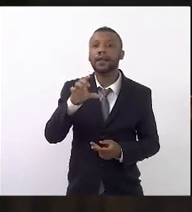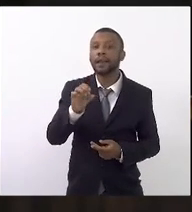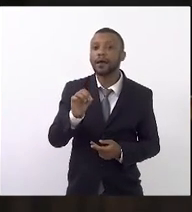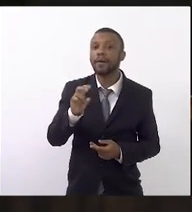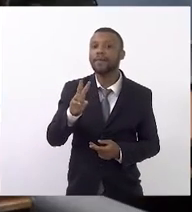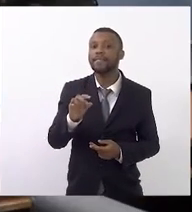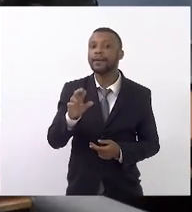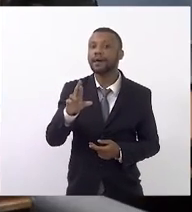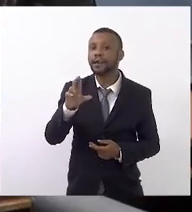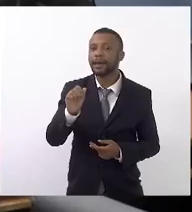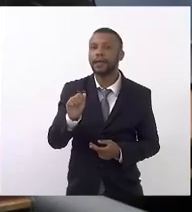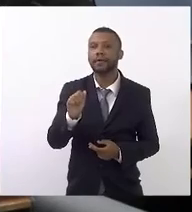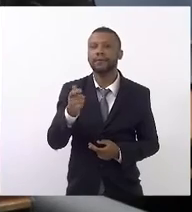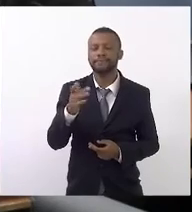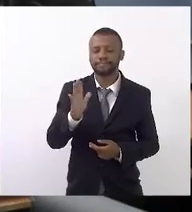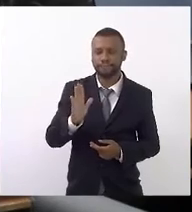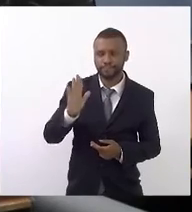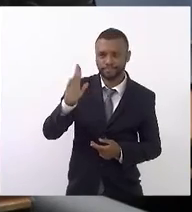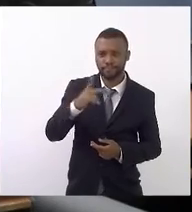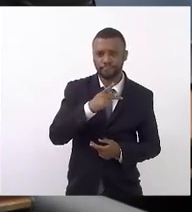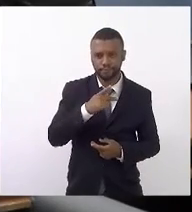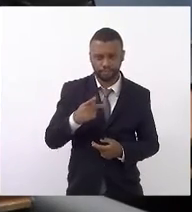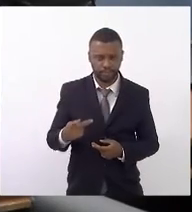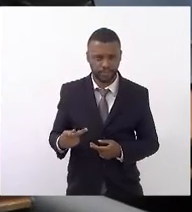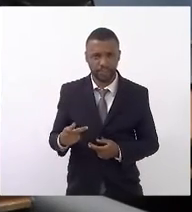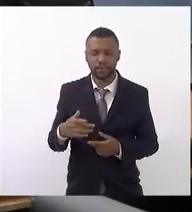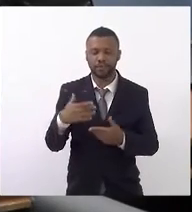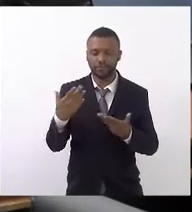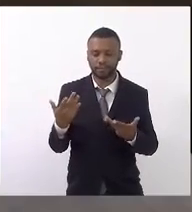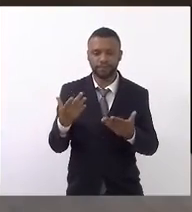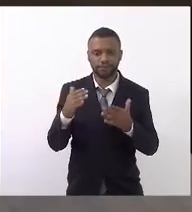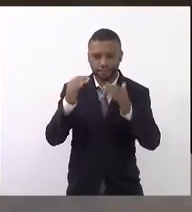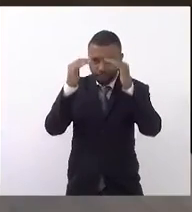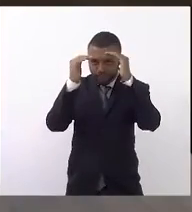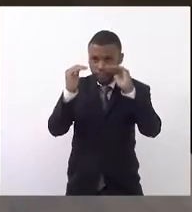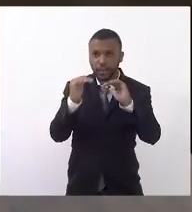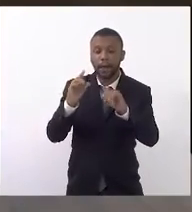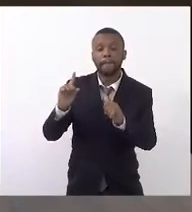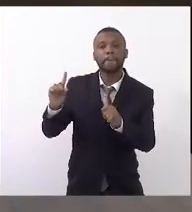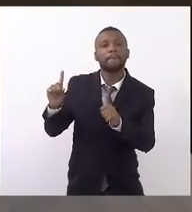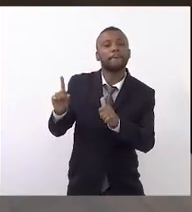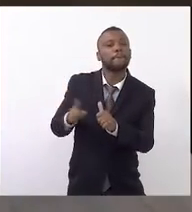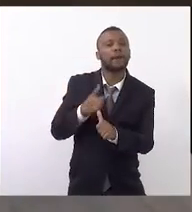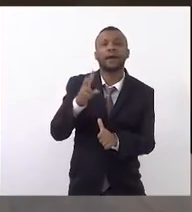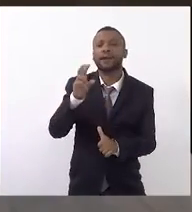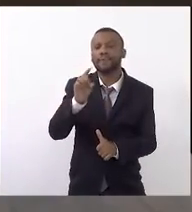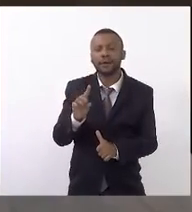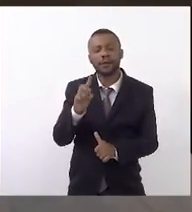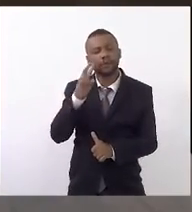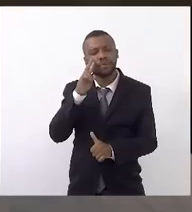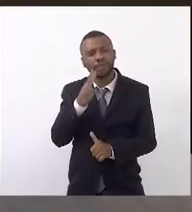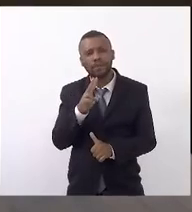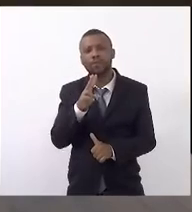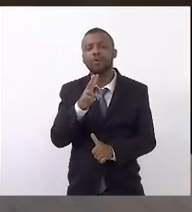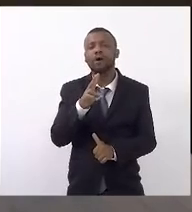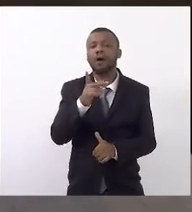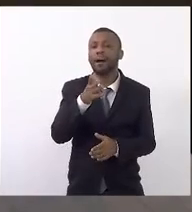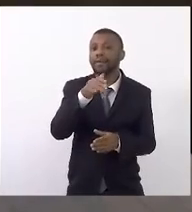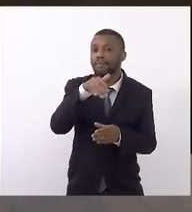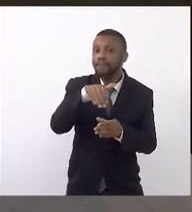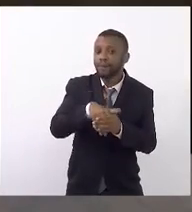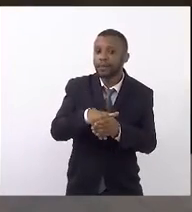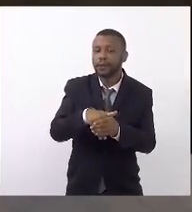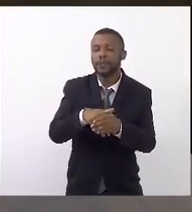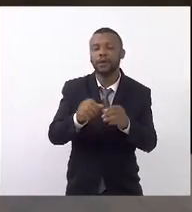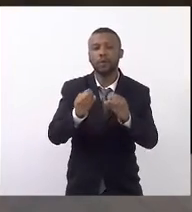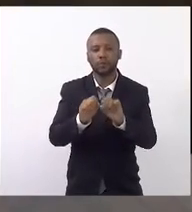Presidente, presidente Jair Bittencourt, com todo respeito, deputado. É a primeira vez que eu vejo a votação no painel. Geralmente